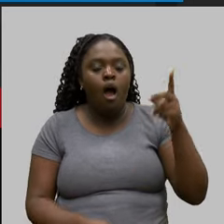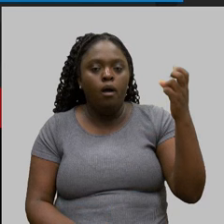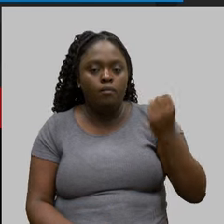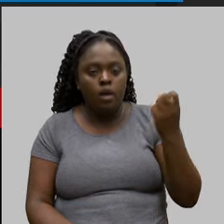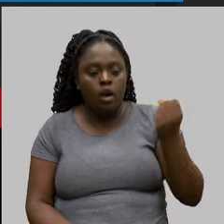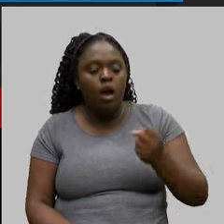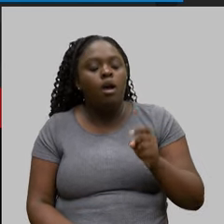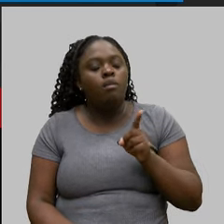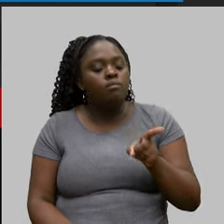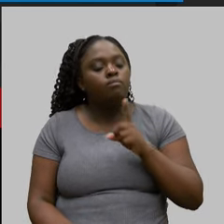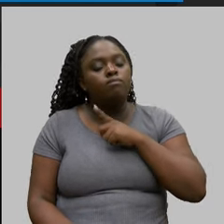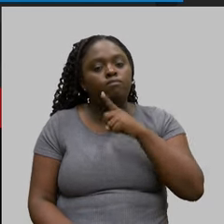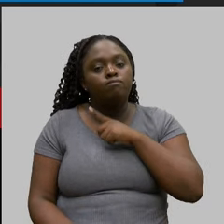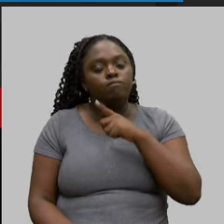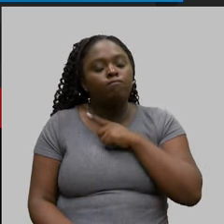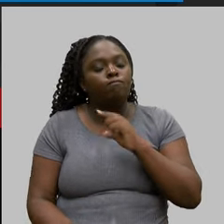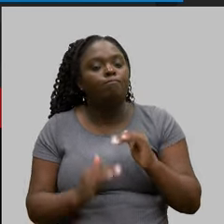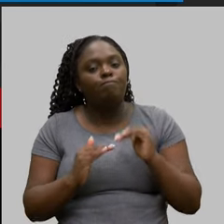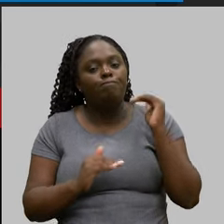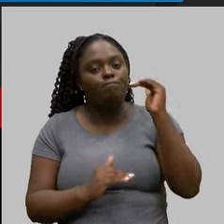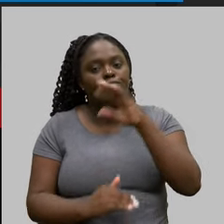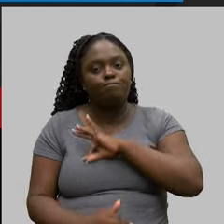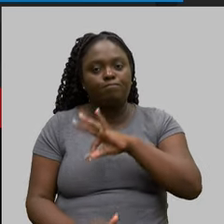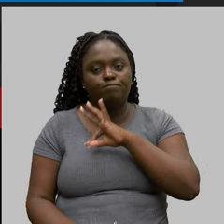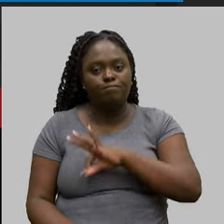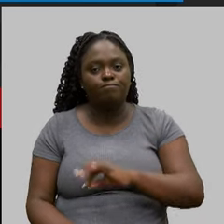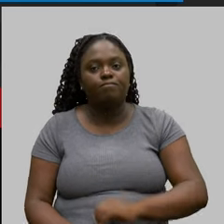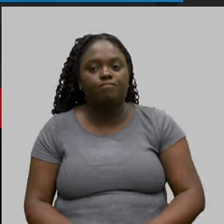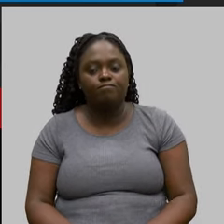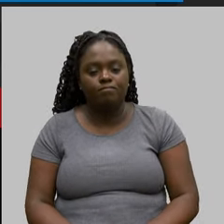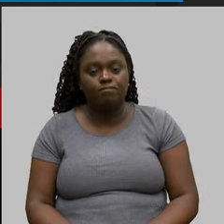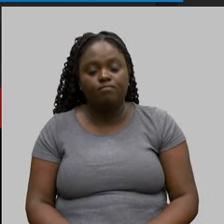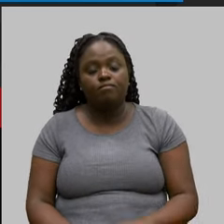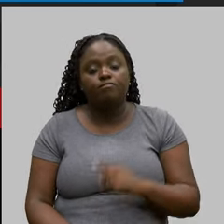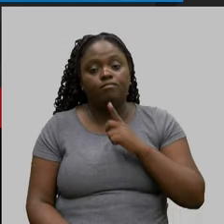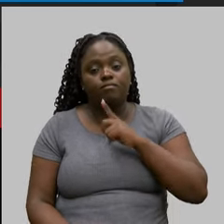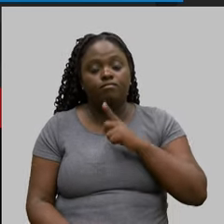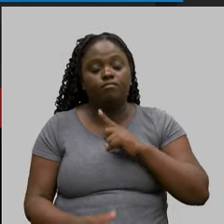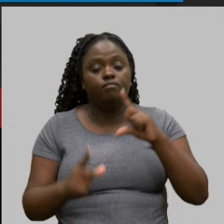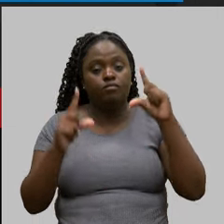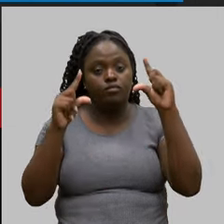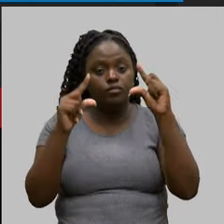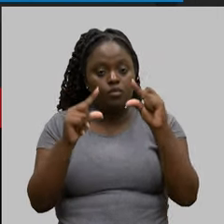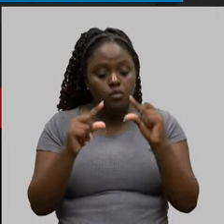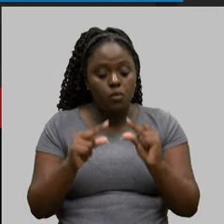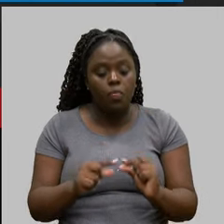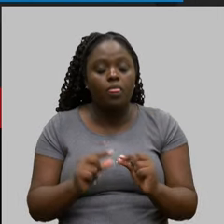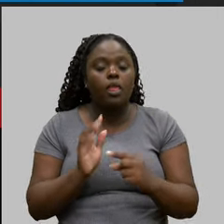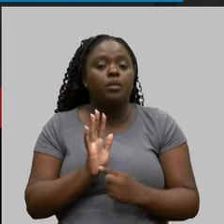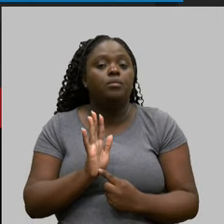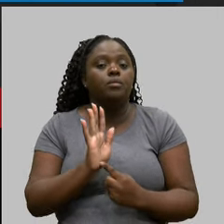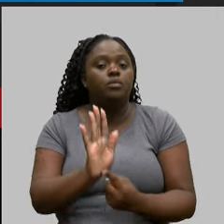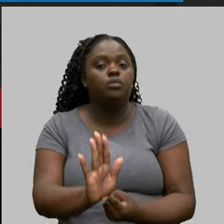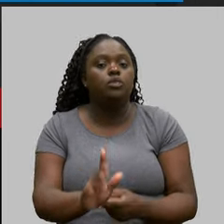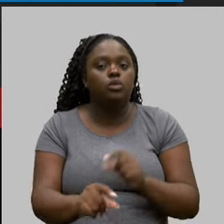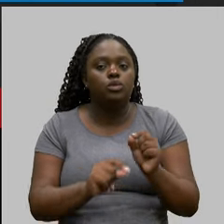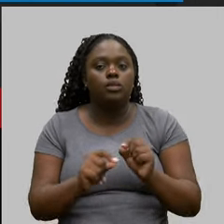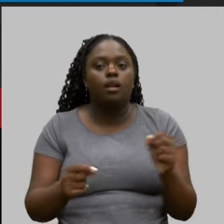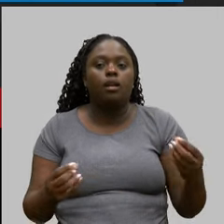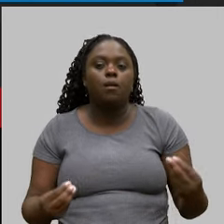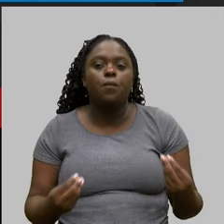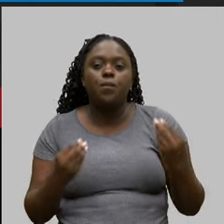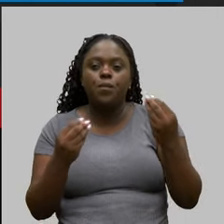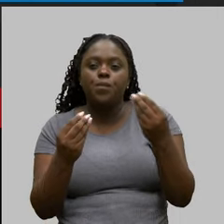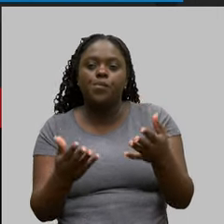que supere o salário mínimo para equacionar o déficit atuarial é facultada a instituição de contribuição extraordinária no